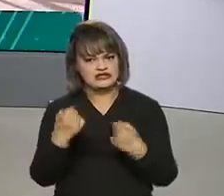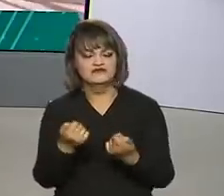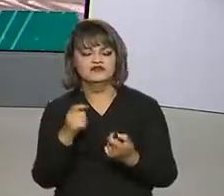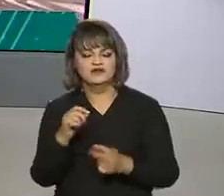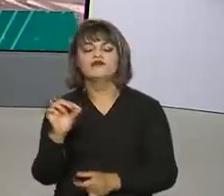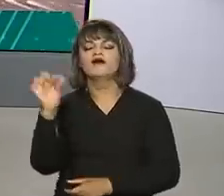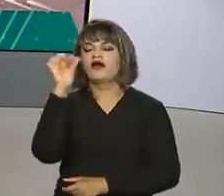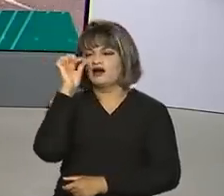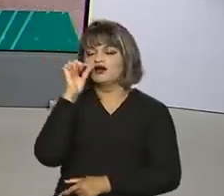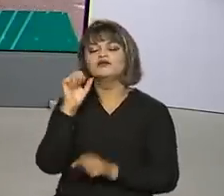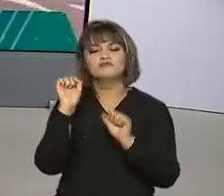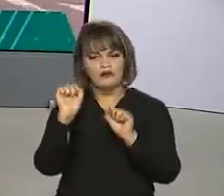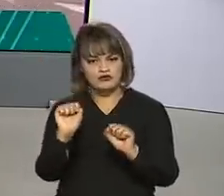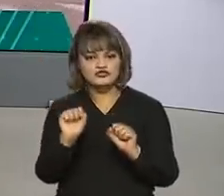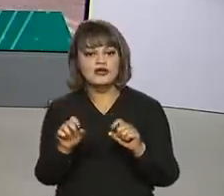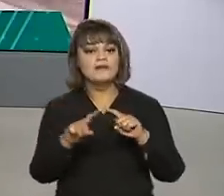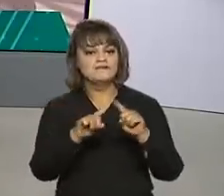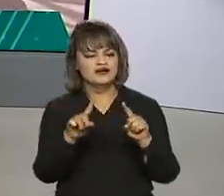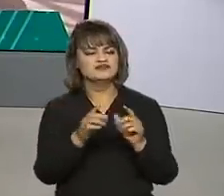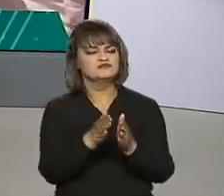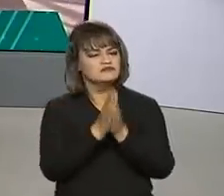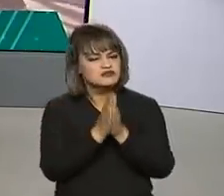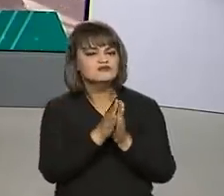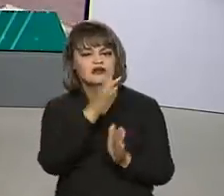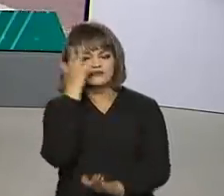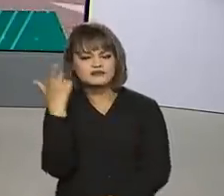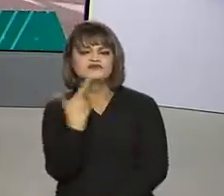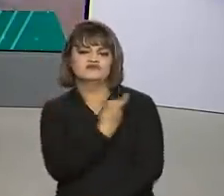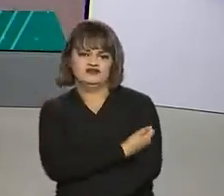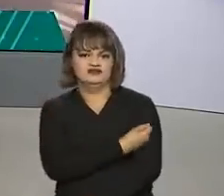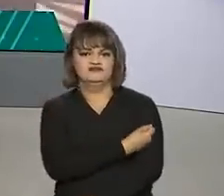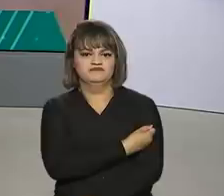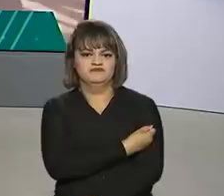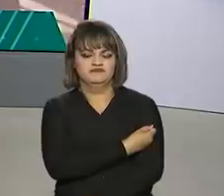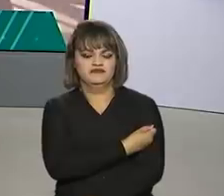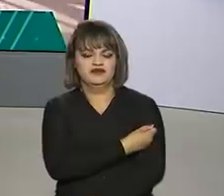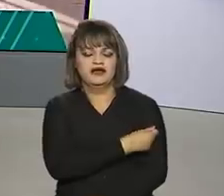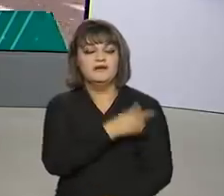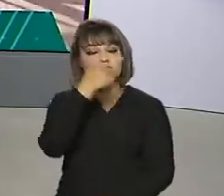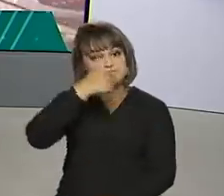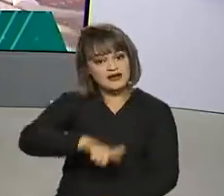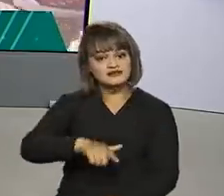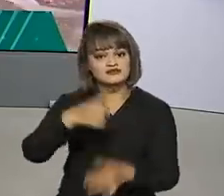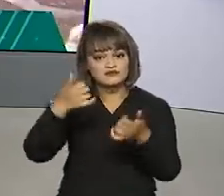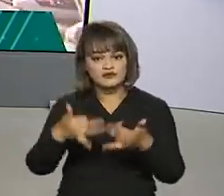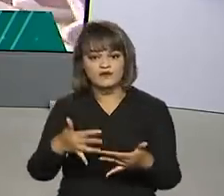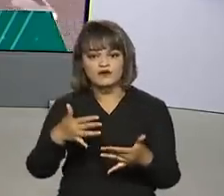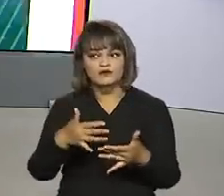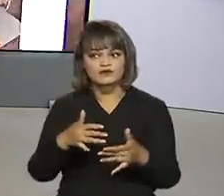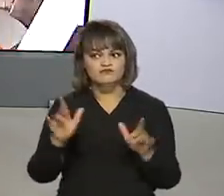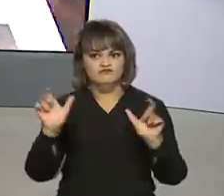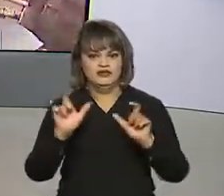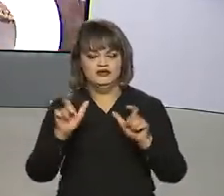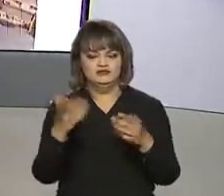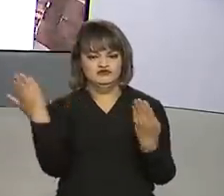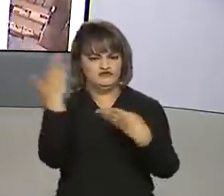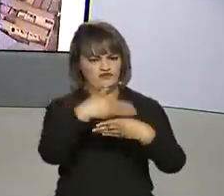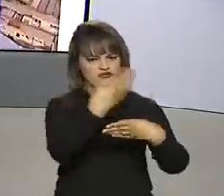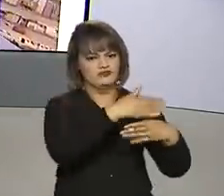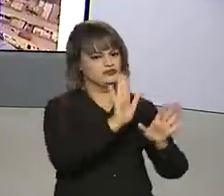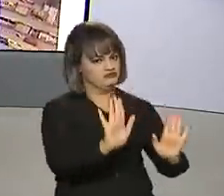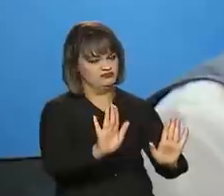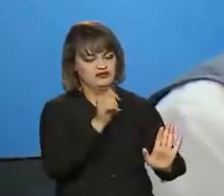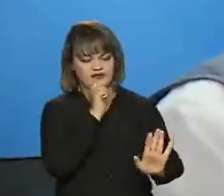testagem da população e fez um apelo para que as pessoas tomem a vacina Queiroga também afirmou que não é o momento de um